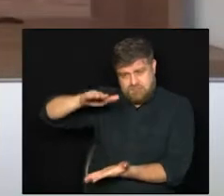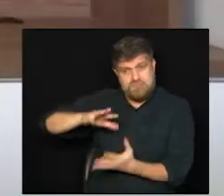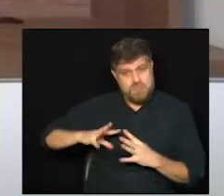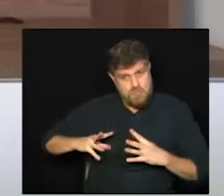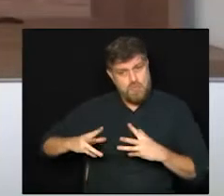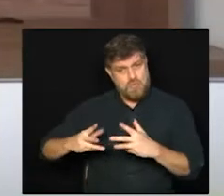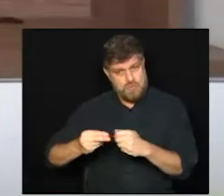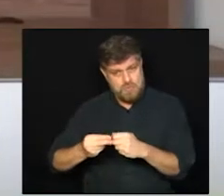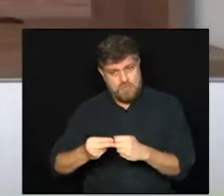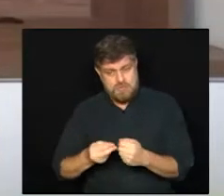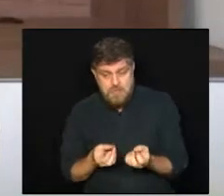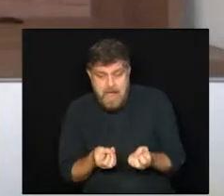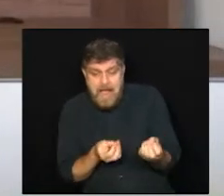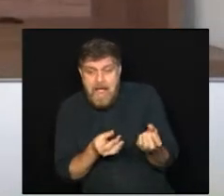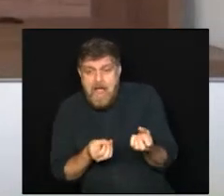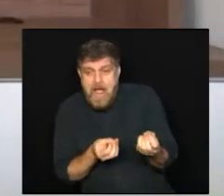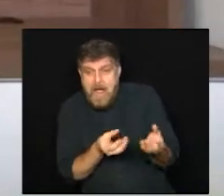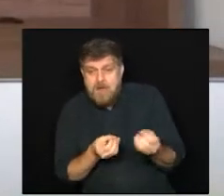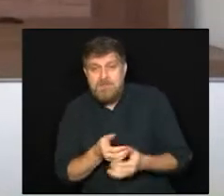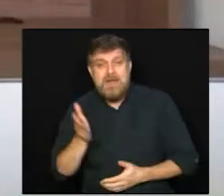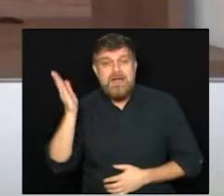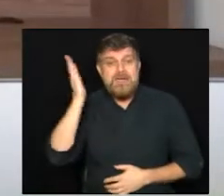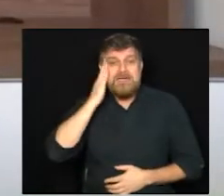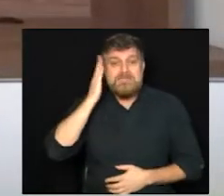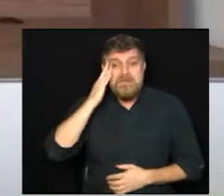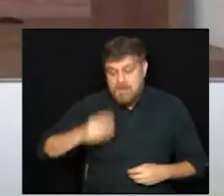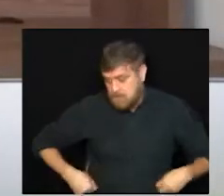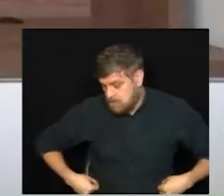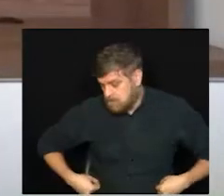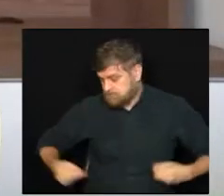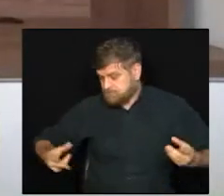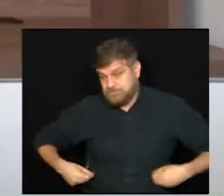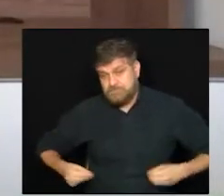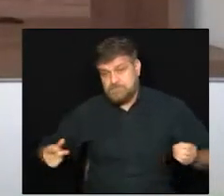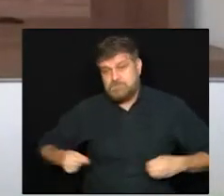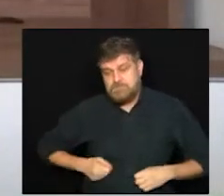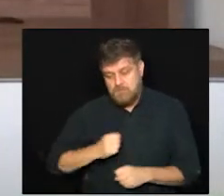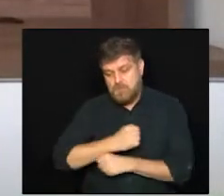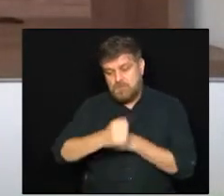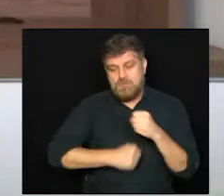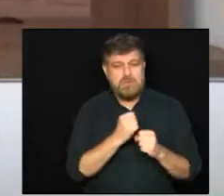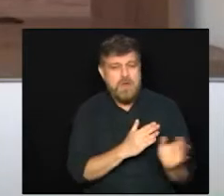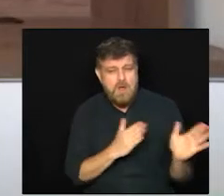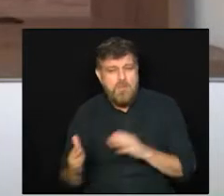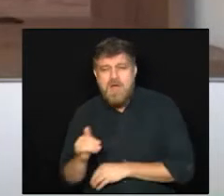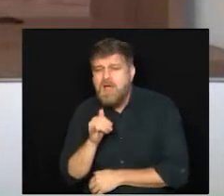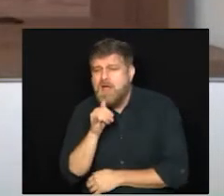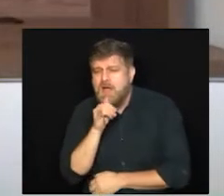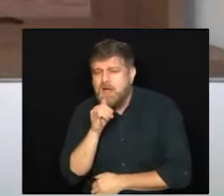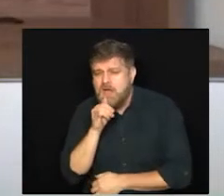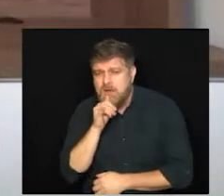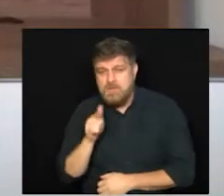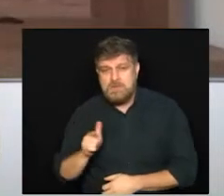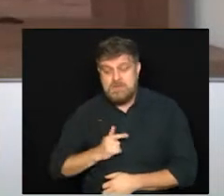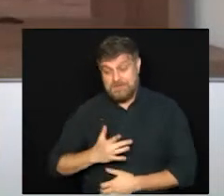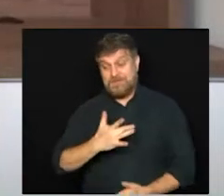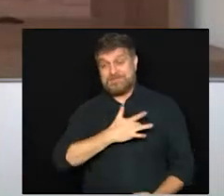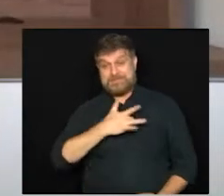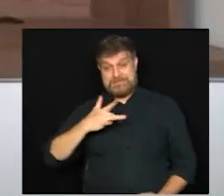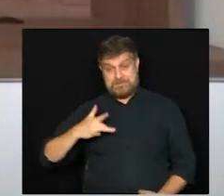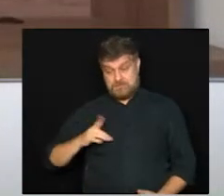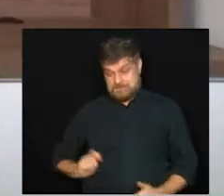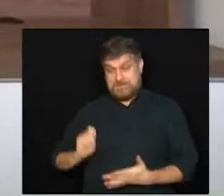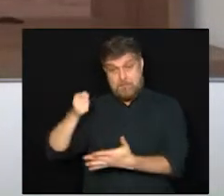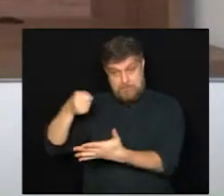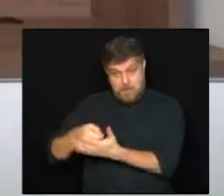e informar as despesas dedutíveis, né? Então, gastos com saúde são